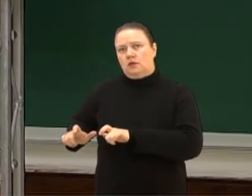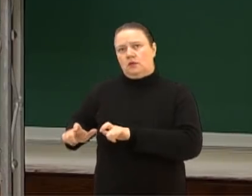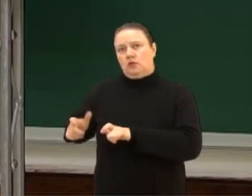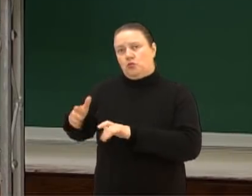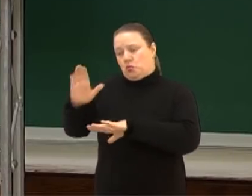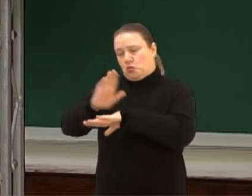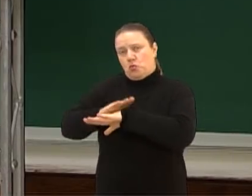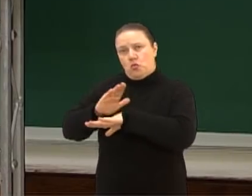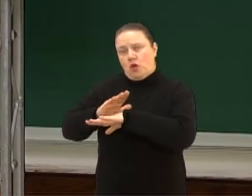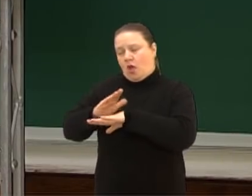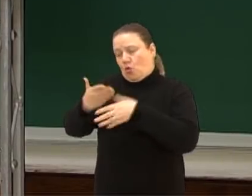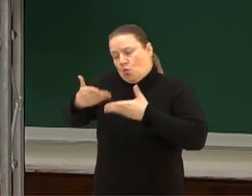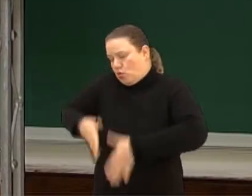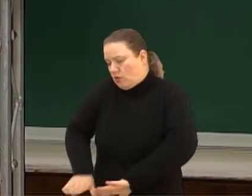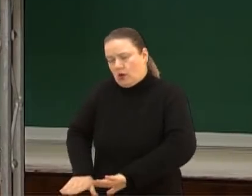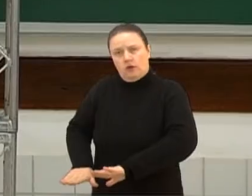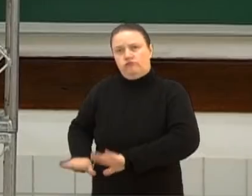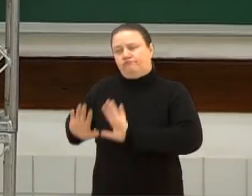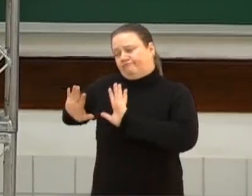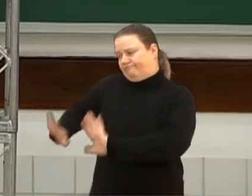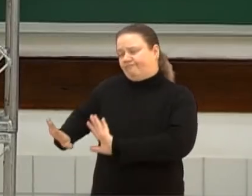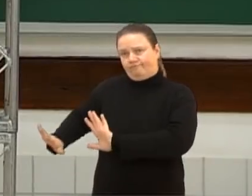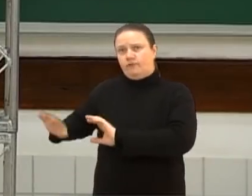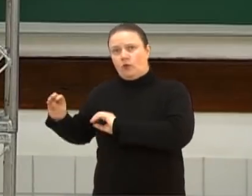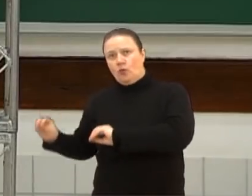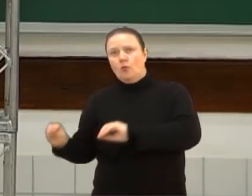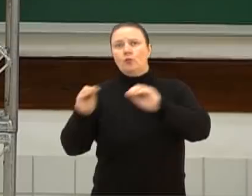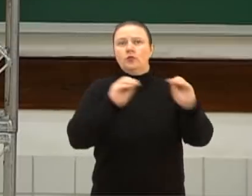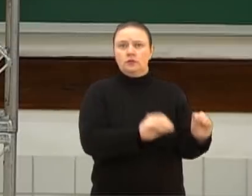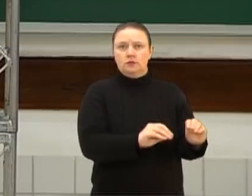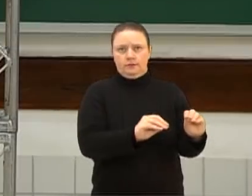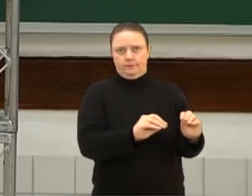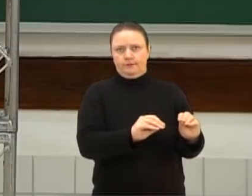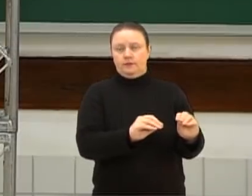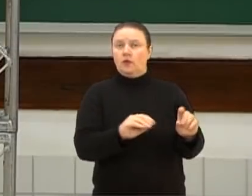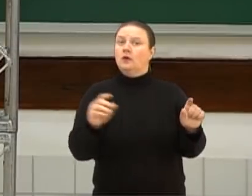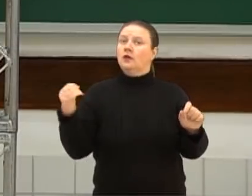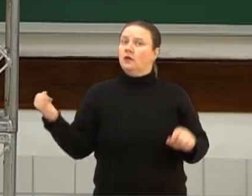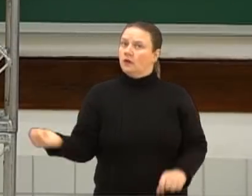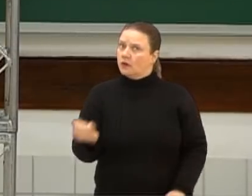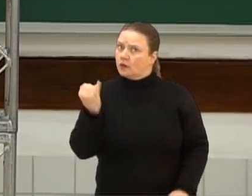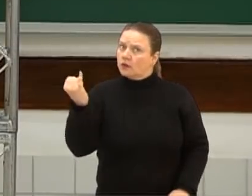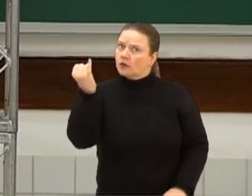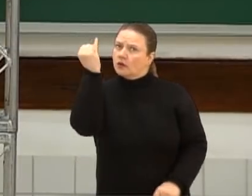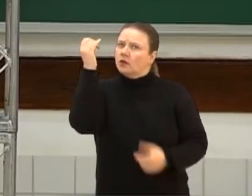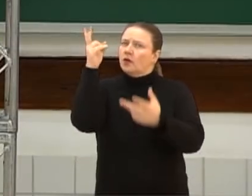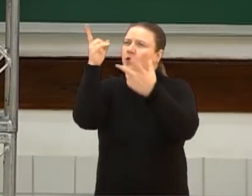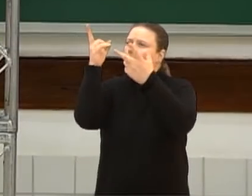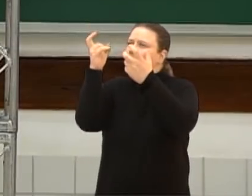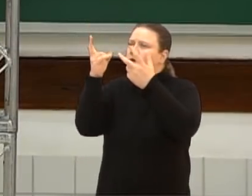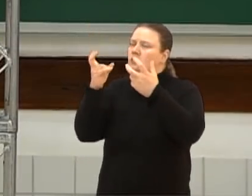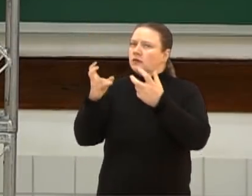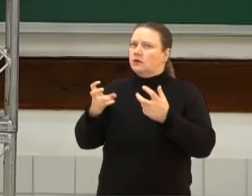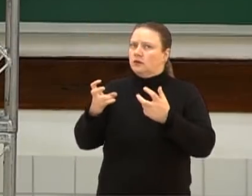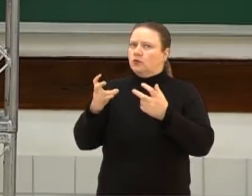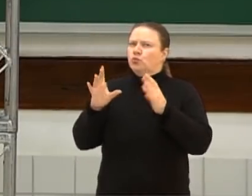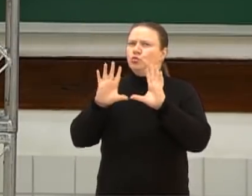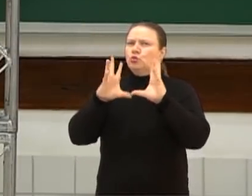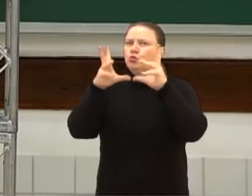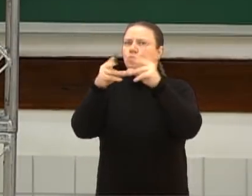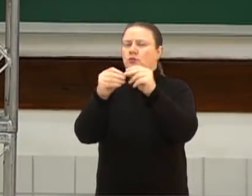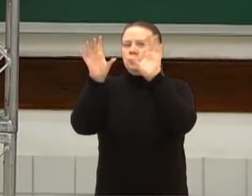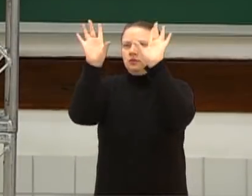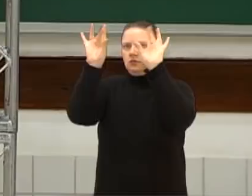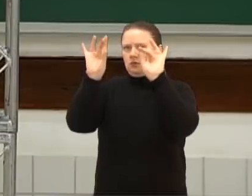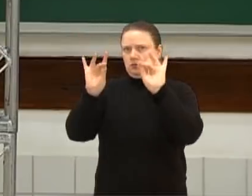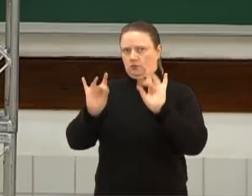ou onde eles moram, tá bom? Então, bem legal, bem importante observar todos esses detalhamentos.